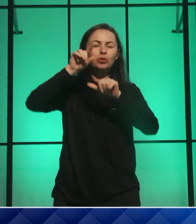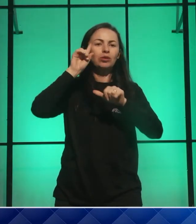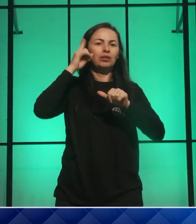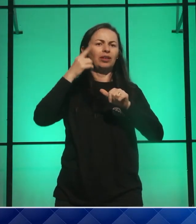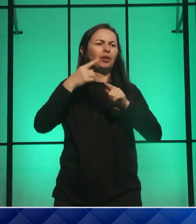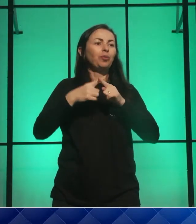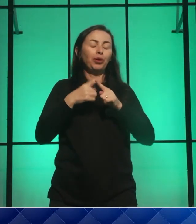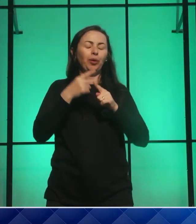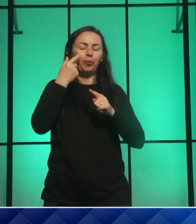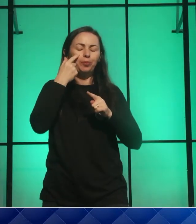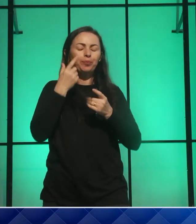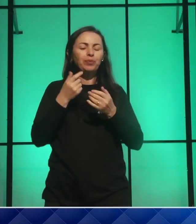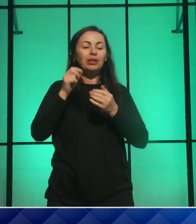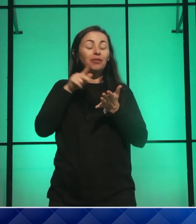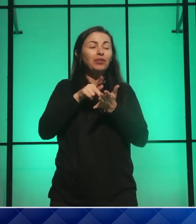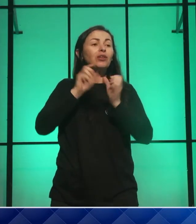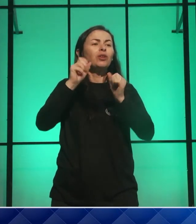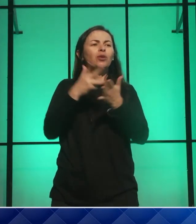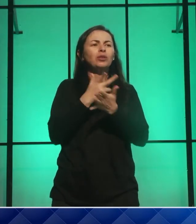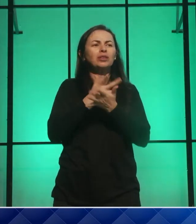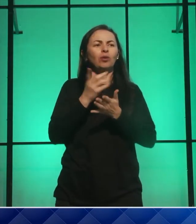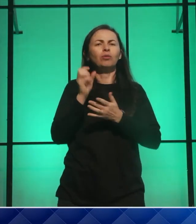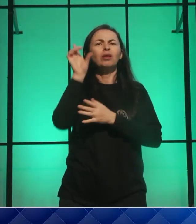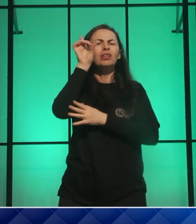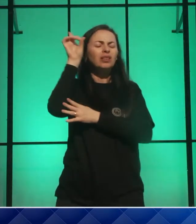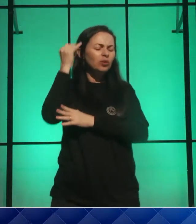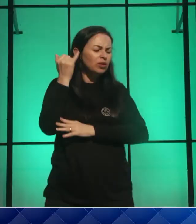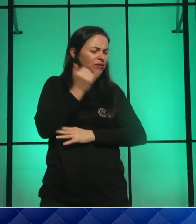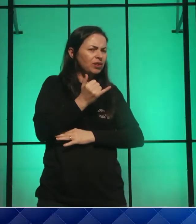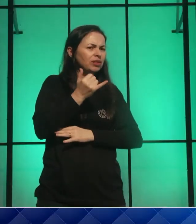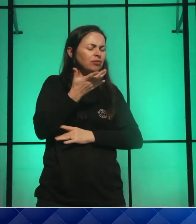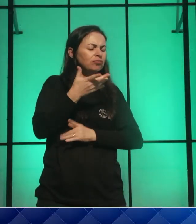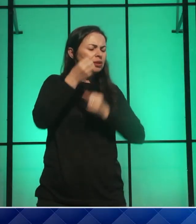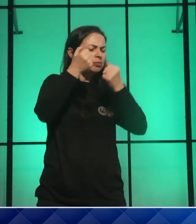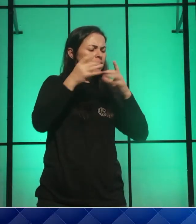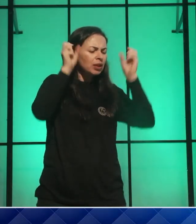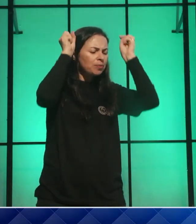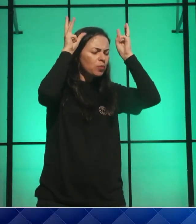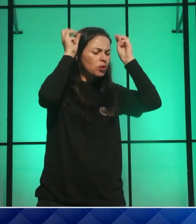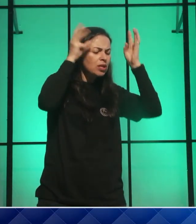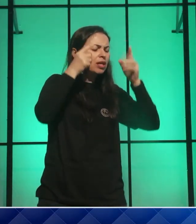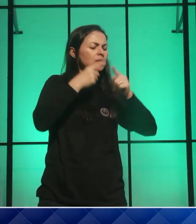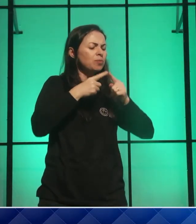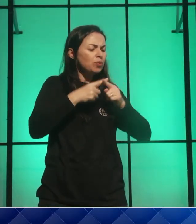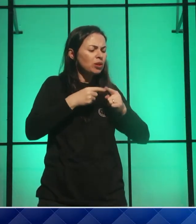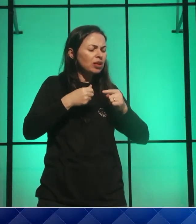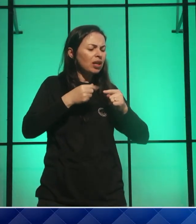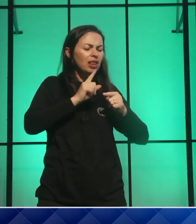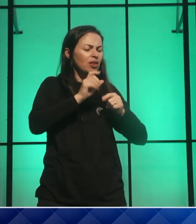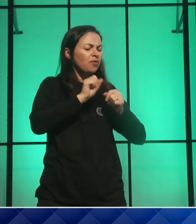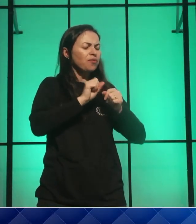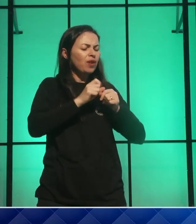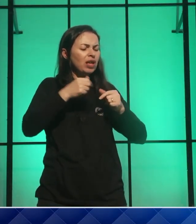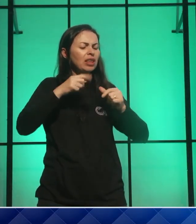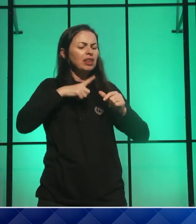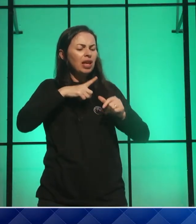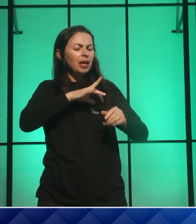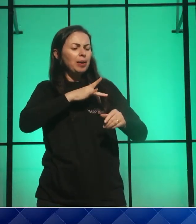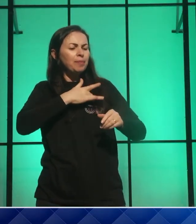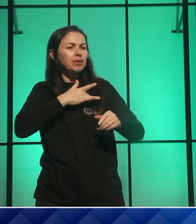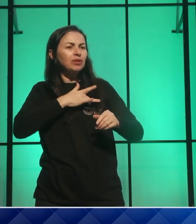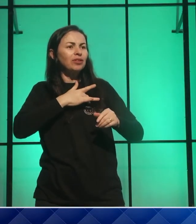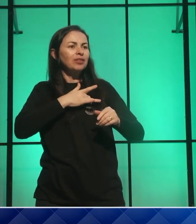esse povo. Moisés implora a Deus que não o faça, que use de misericórdia. Moisés